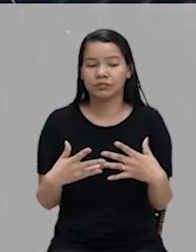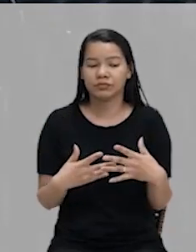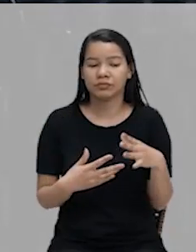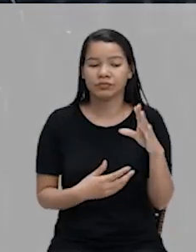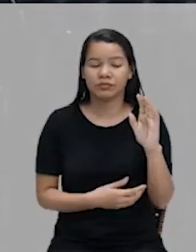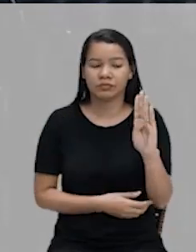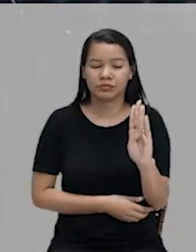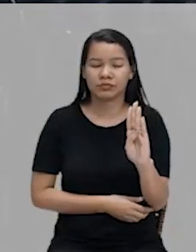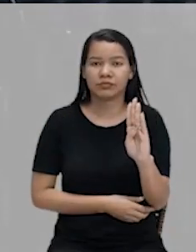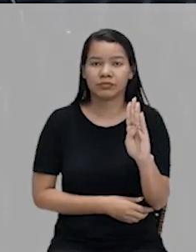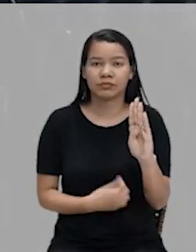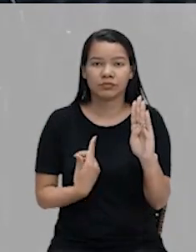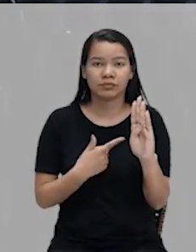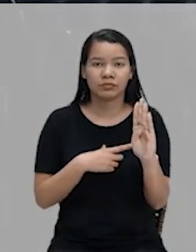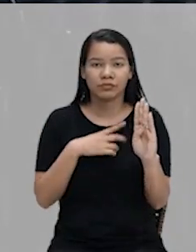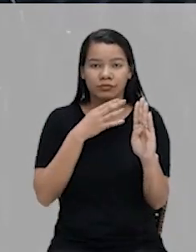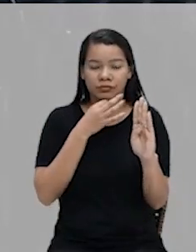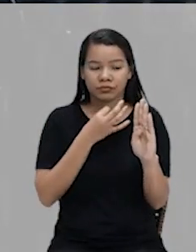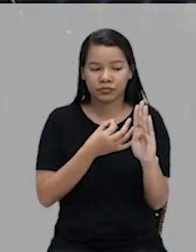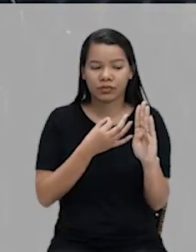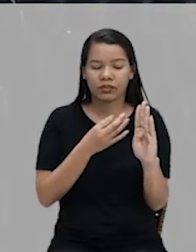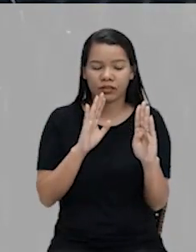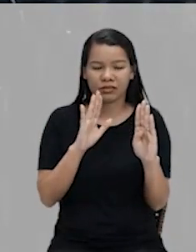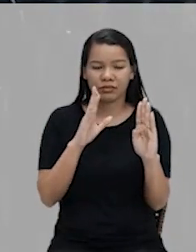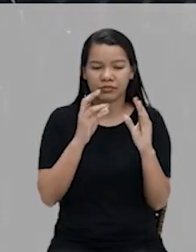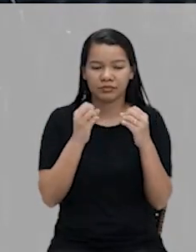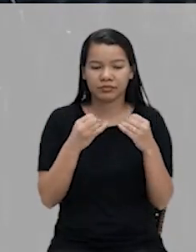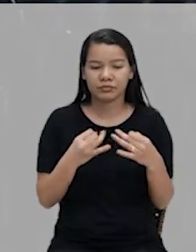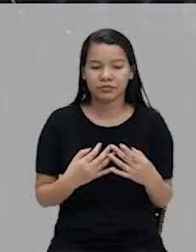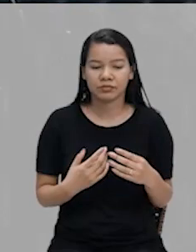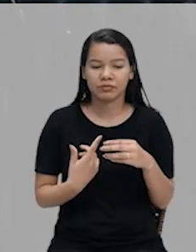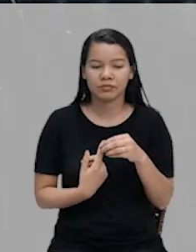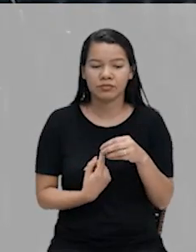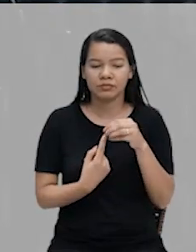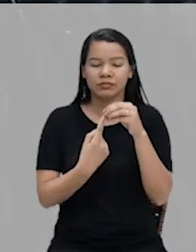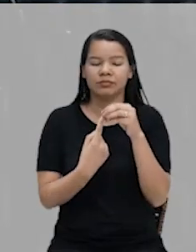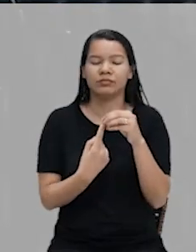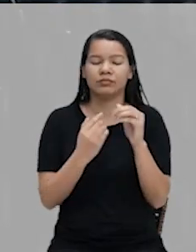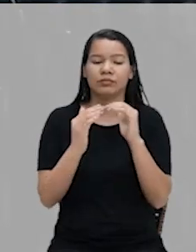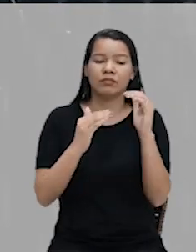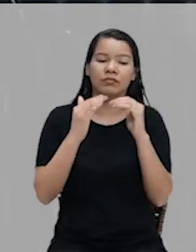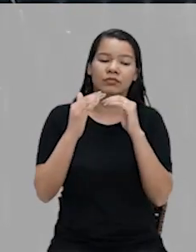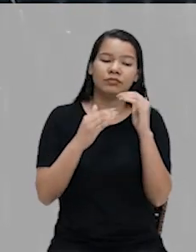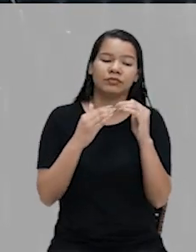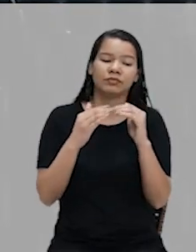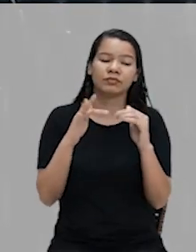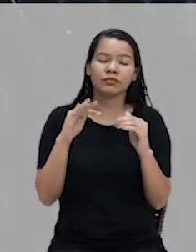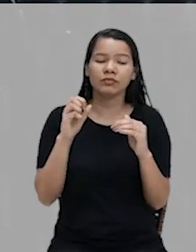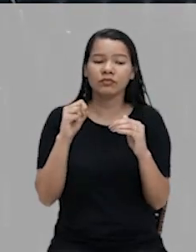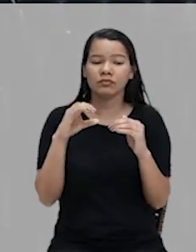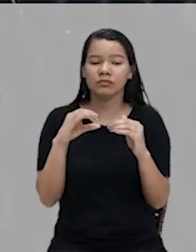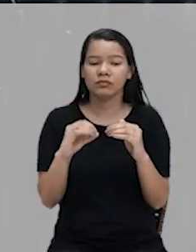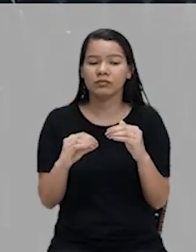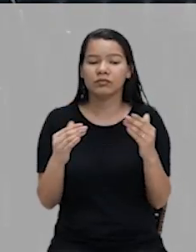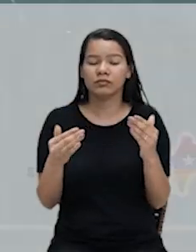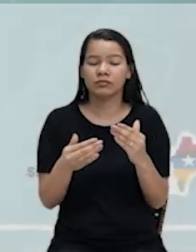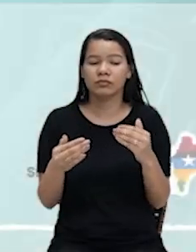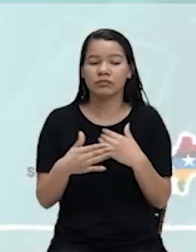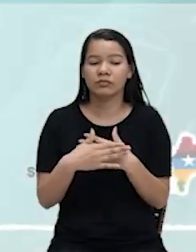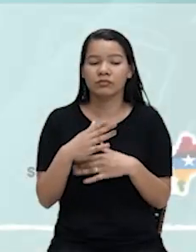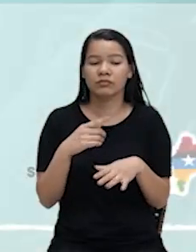gelo, né, que já até comentamos na questão anterior, é o único processo físico. Bom, mais uma